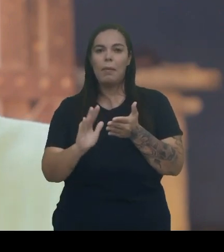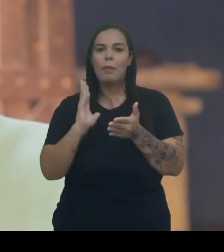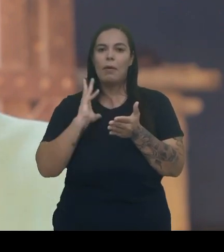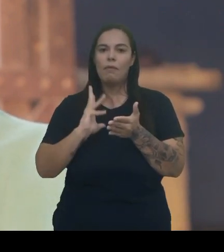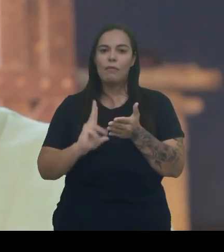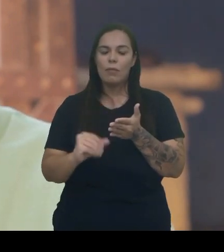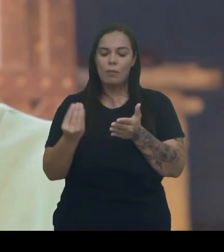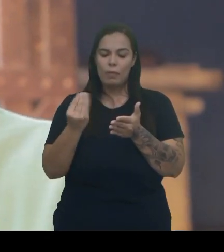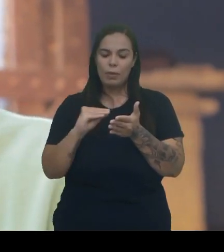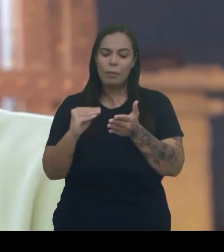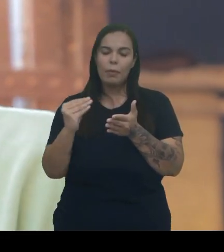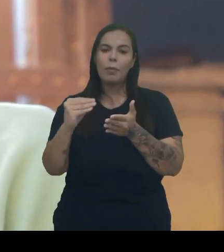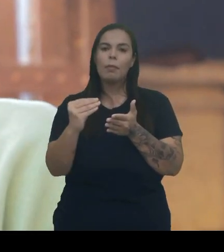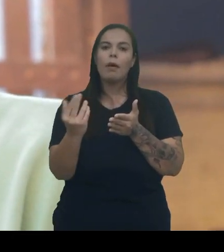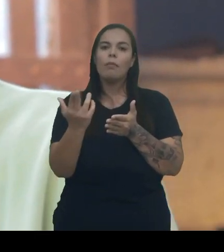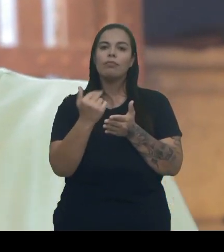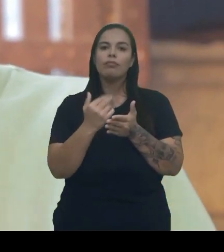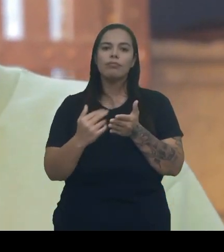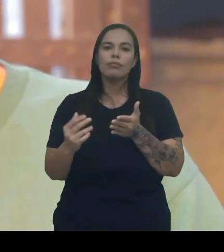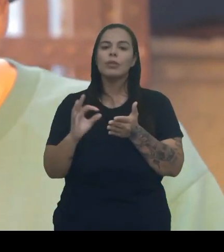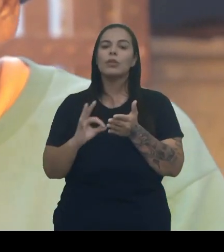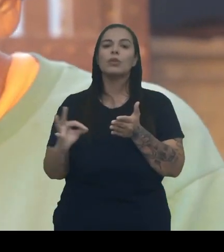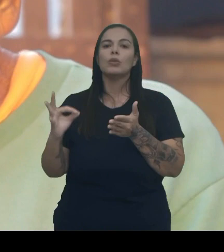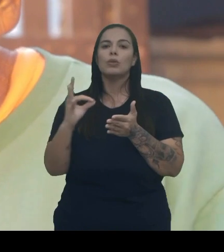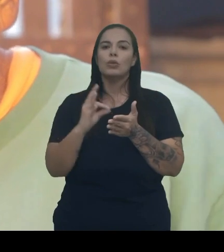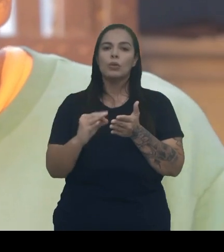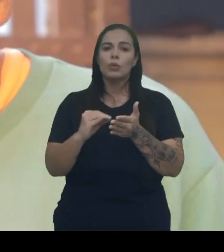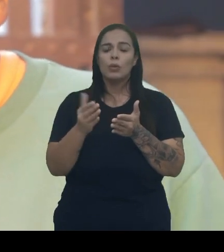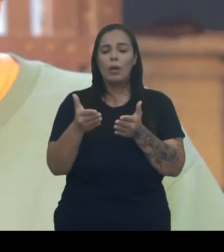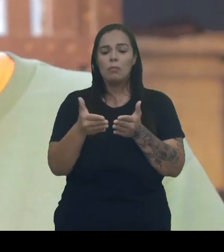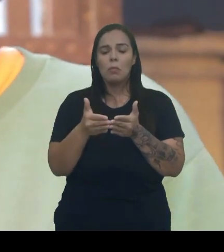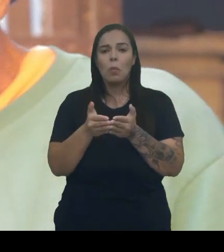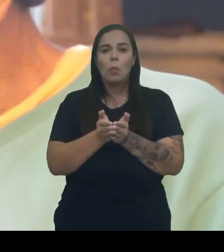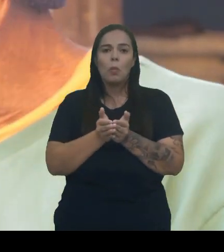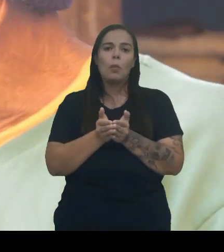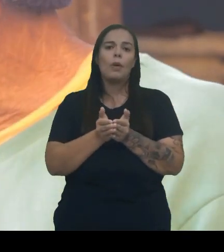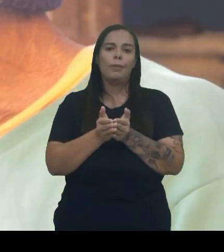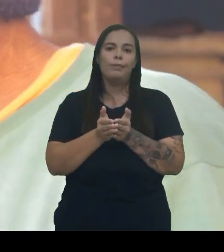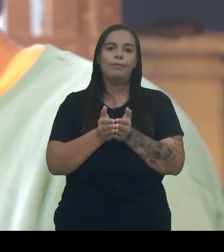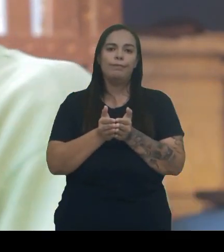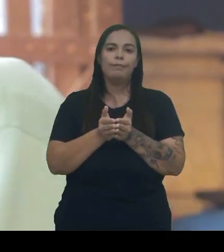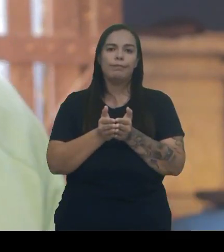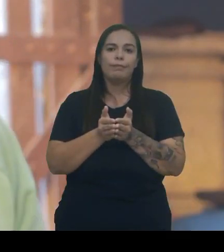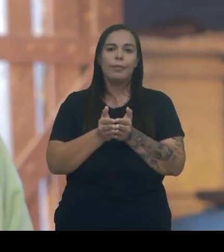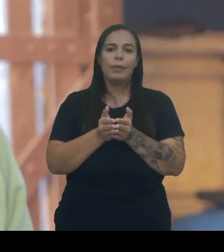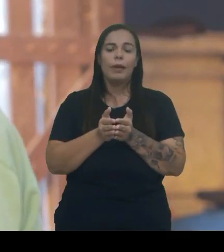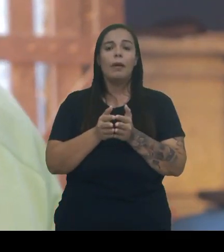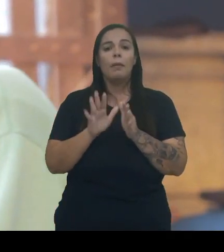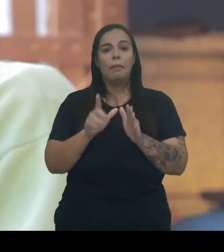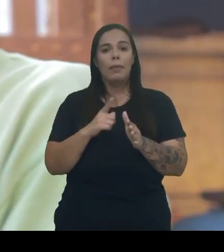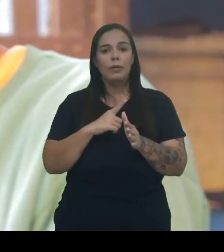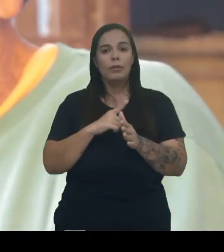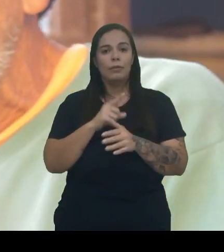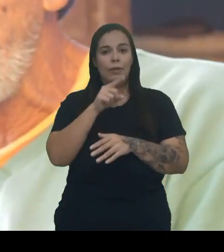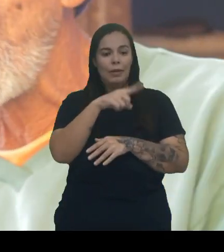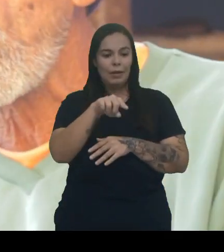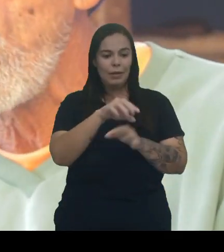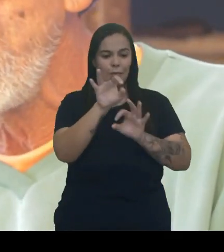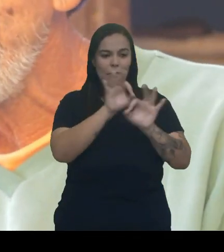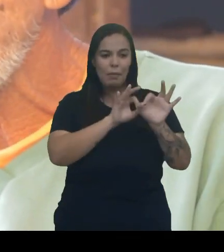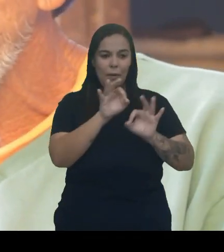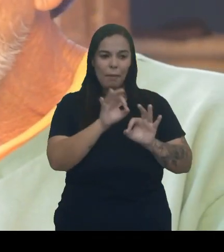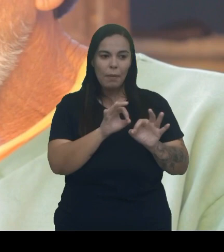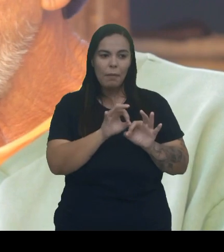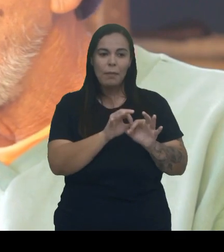o enxerto, troço qualquer. Ele arrancou aquela polpa toda, a canoa ficou cotóide novamente. aquela polpa postiça que foi feita nela, de leca, ele arrancou